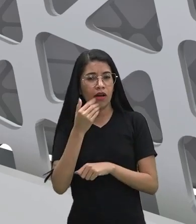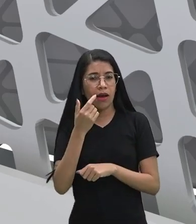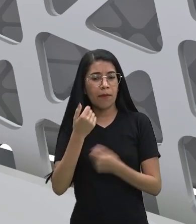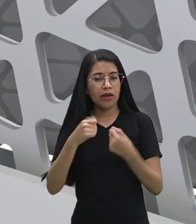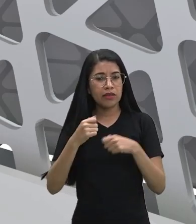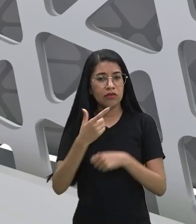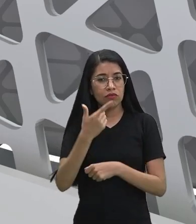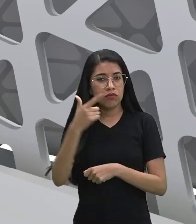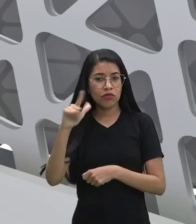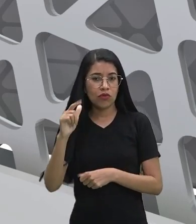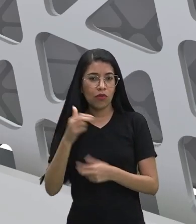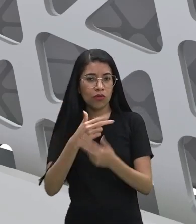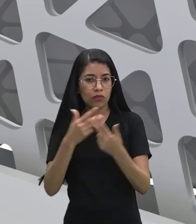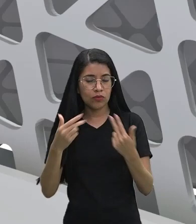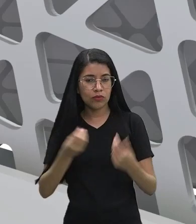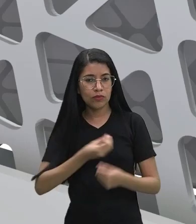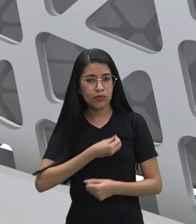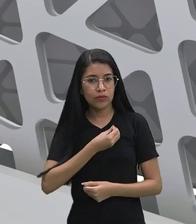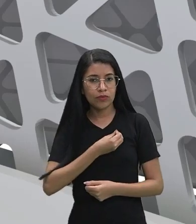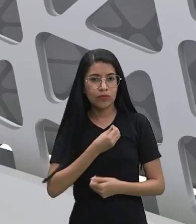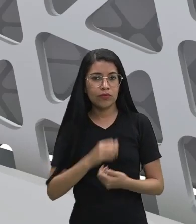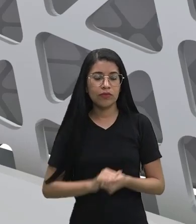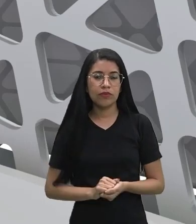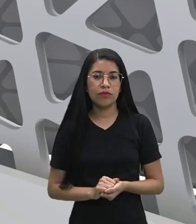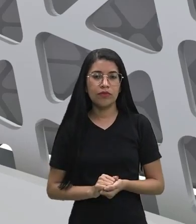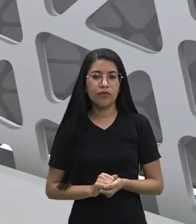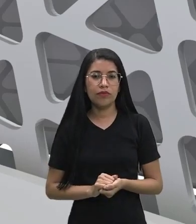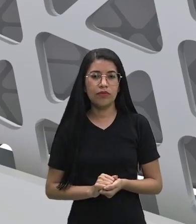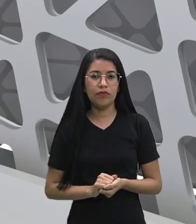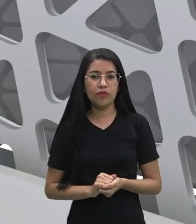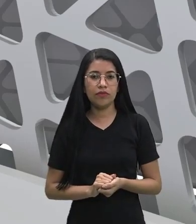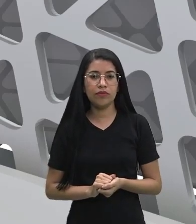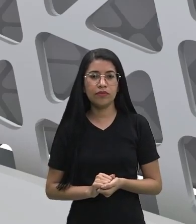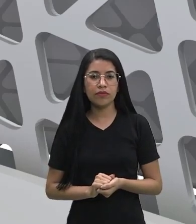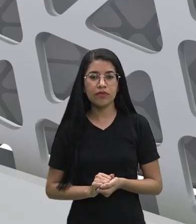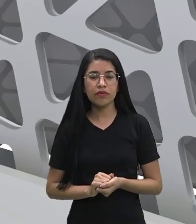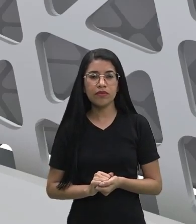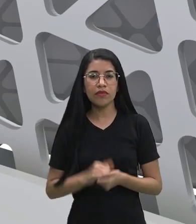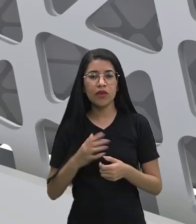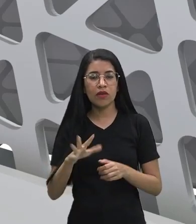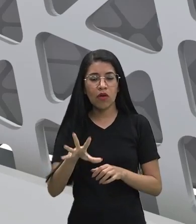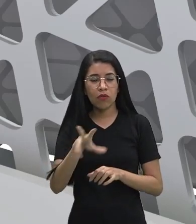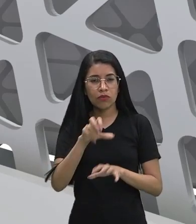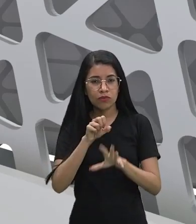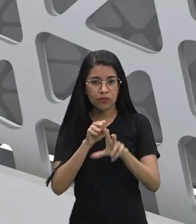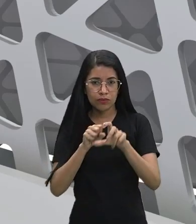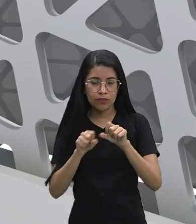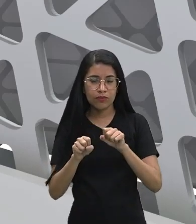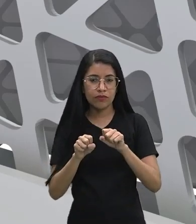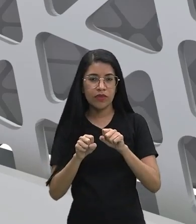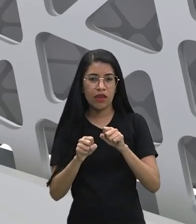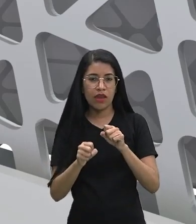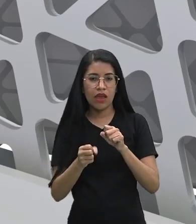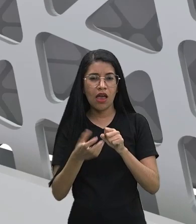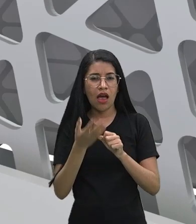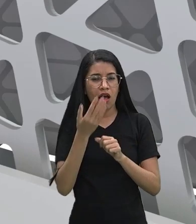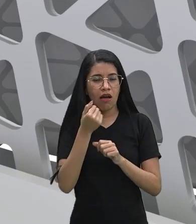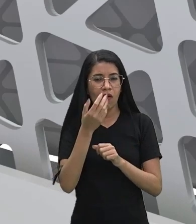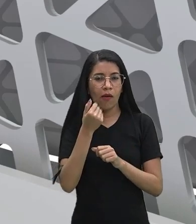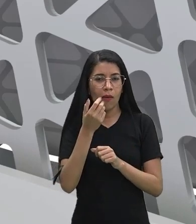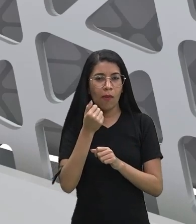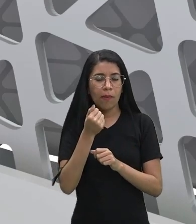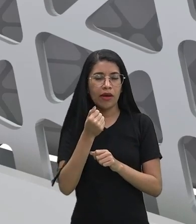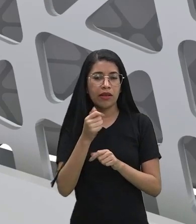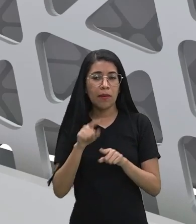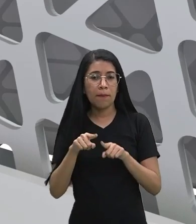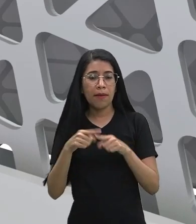outro ser, tá bom? Precisam de um outro ser, eles vão, né, absorver ali, vão ingerir, né,